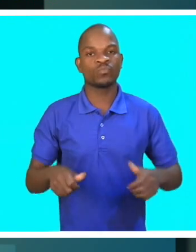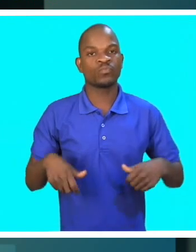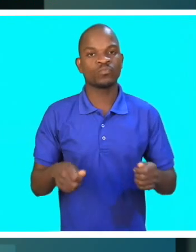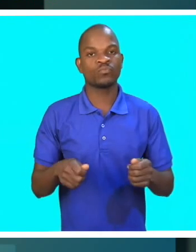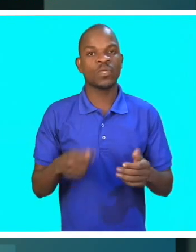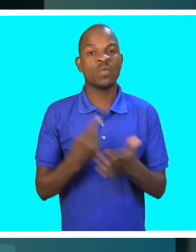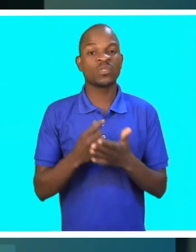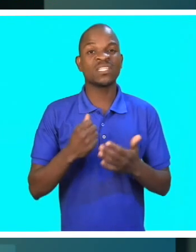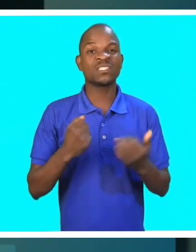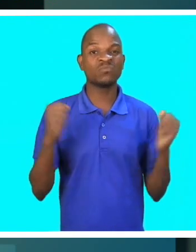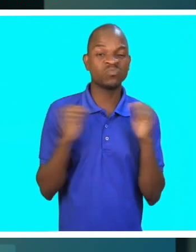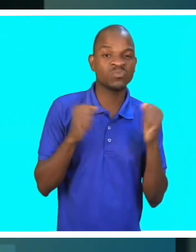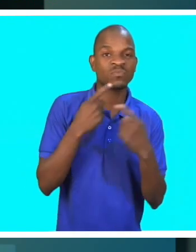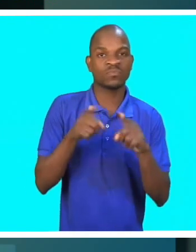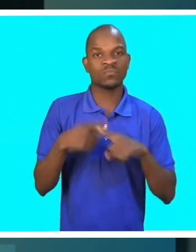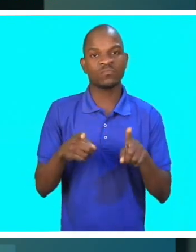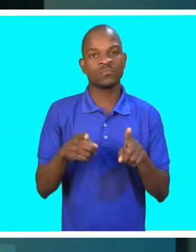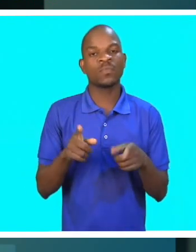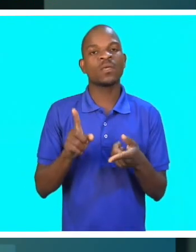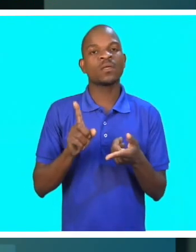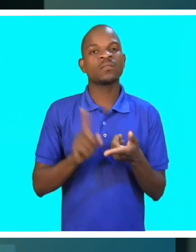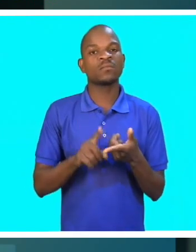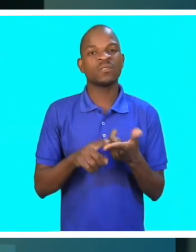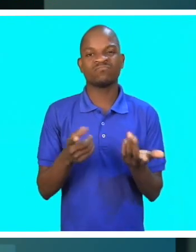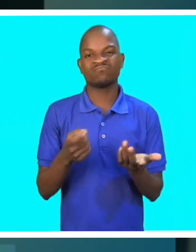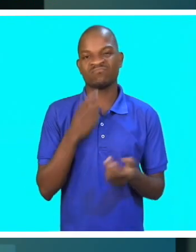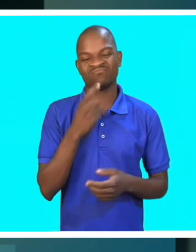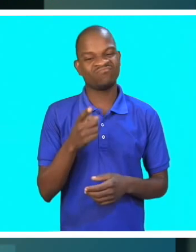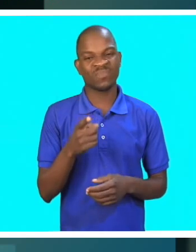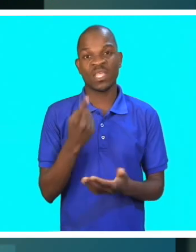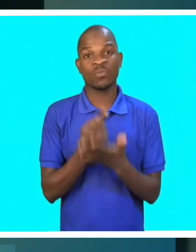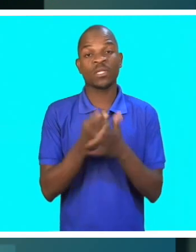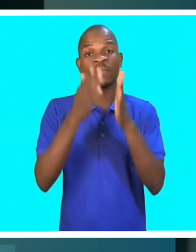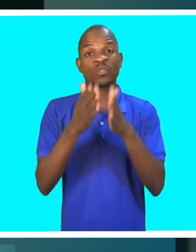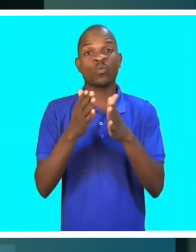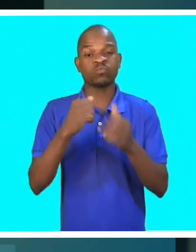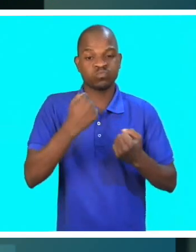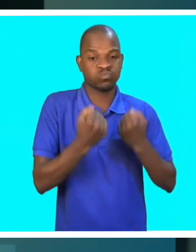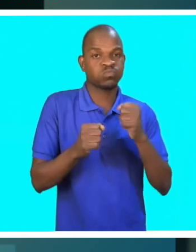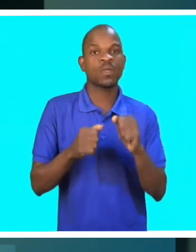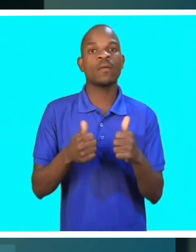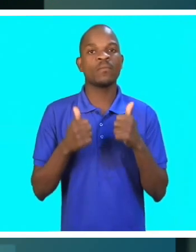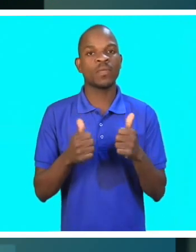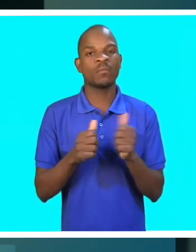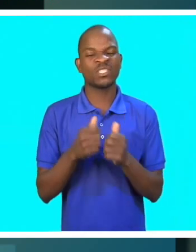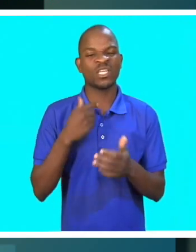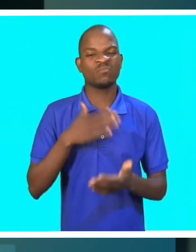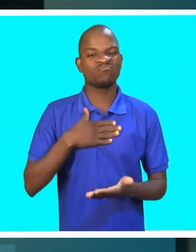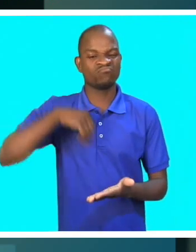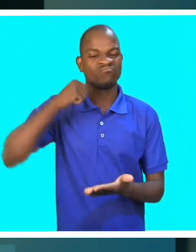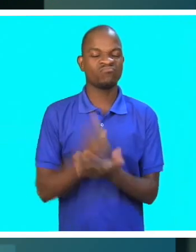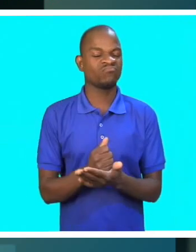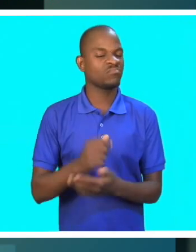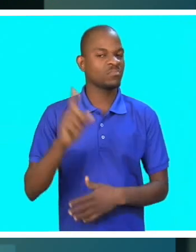jornalismo tem que ser muito flexível e naturalmente não precisa de uma pessoa muito ágil, não é? E